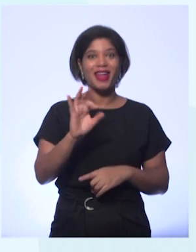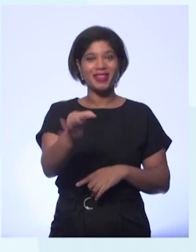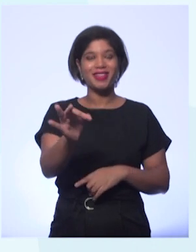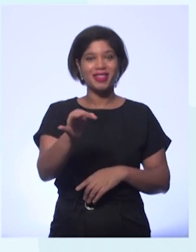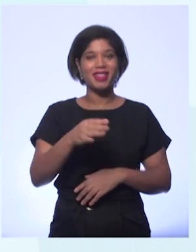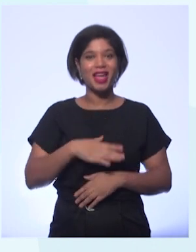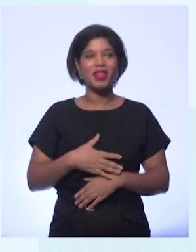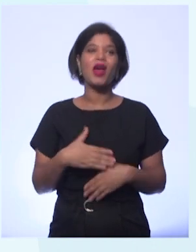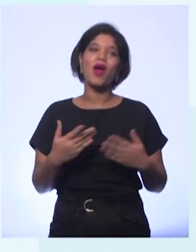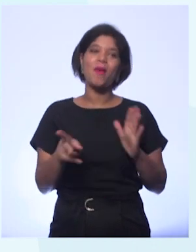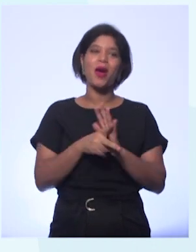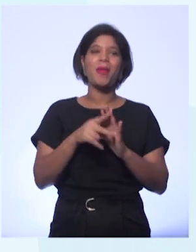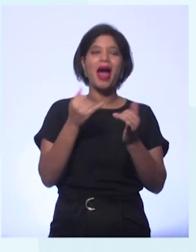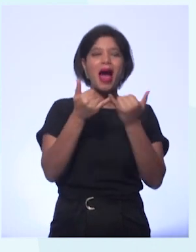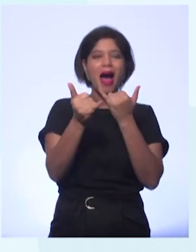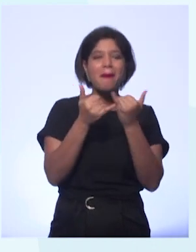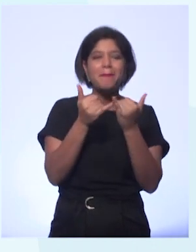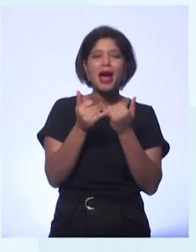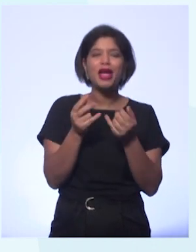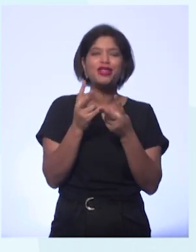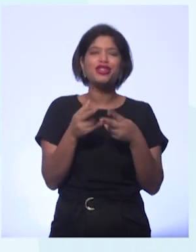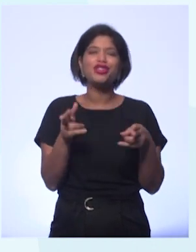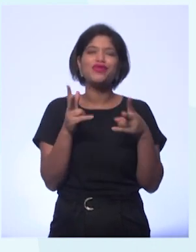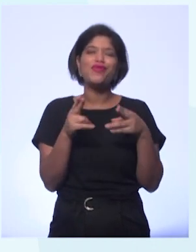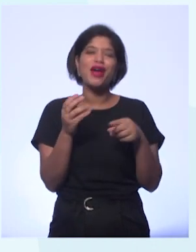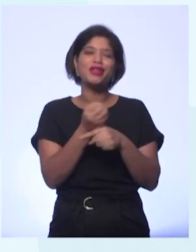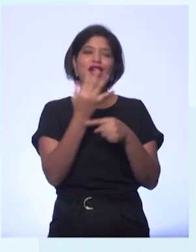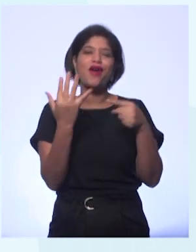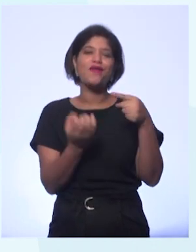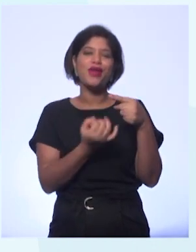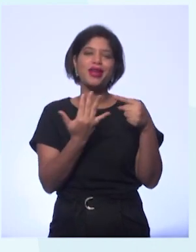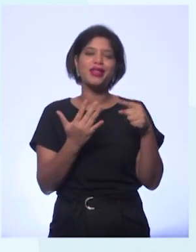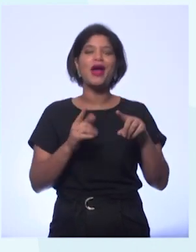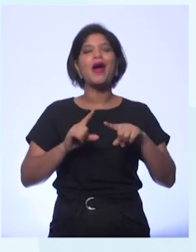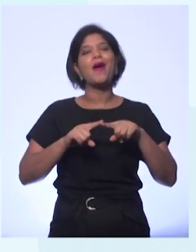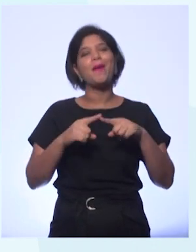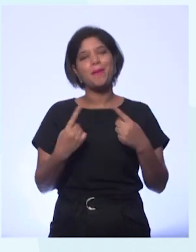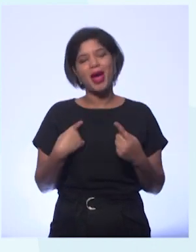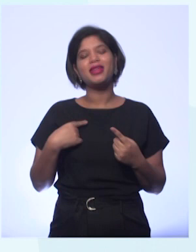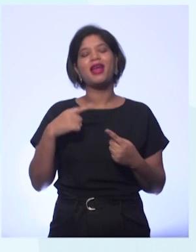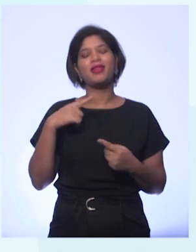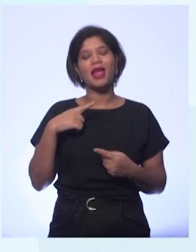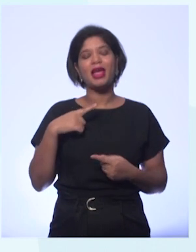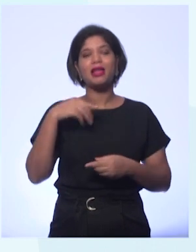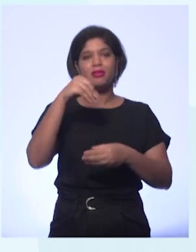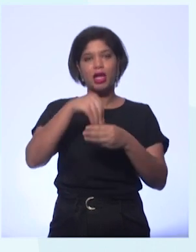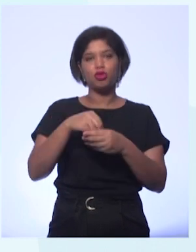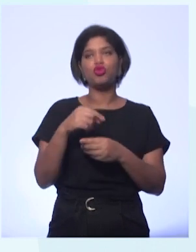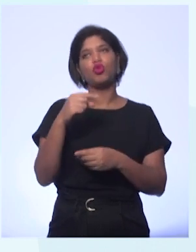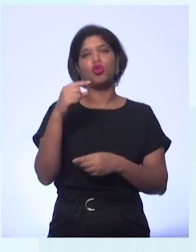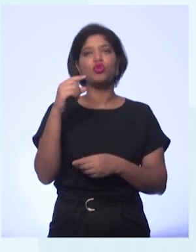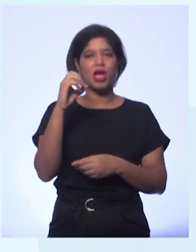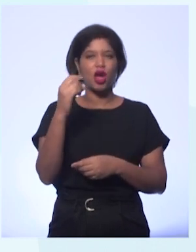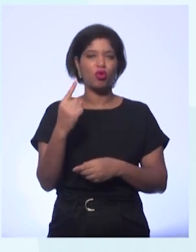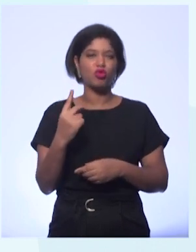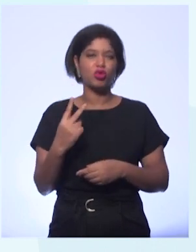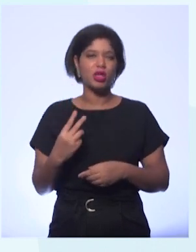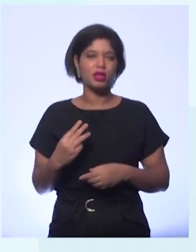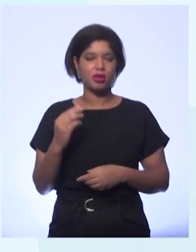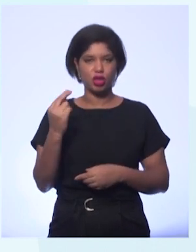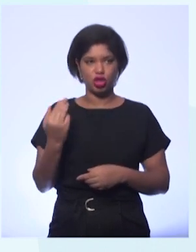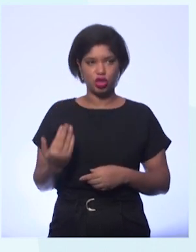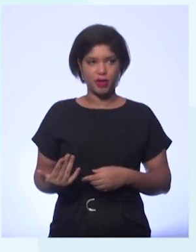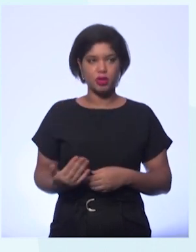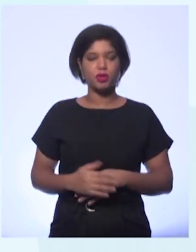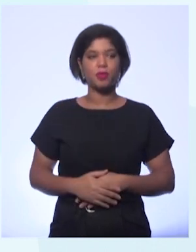o quê? Ela é aparente, ela finge que é uma fração, mas na verdade é um número inteiro. Tudo bem? Tá aqui a resolução para vocês, item